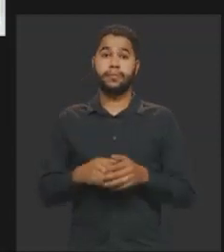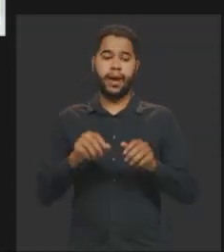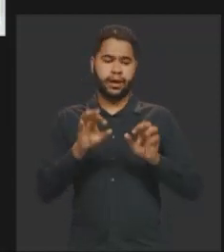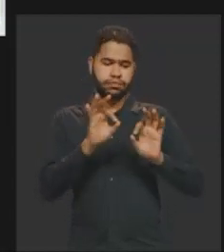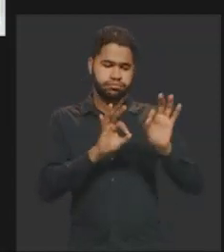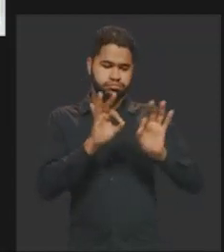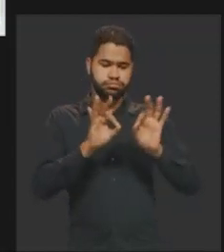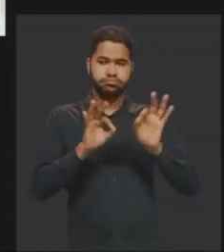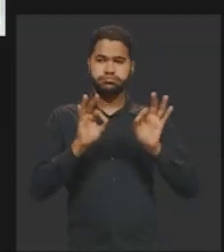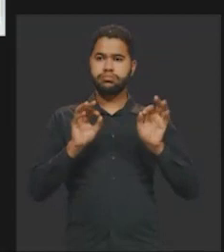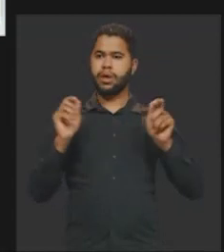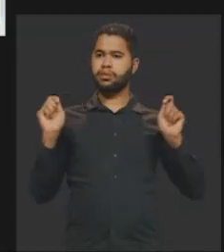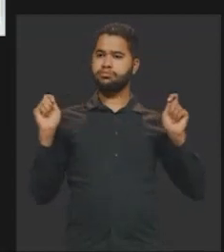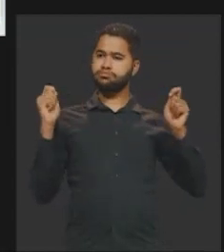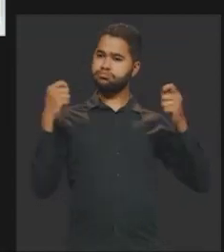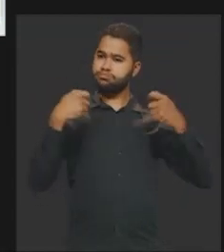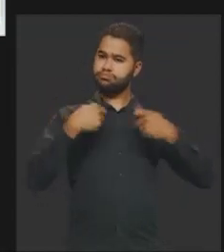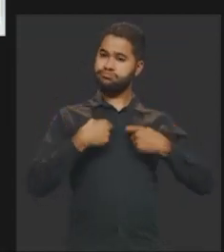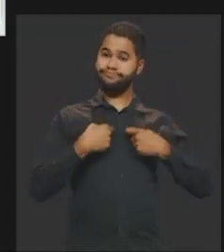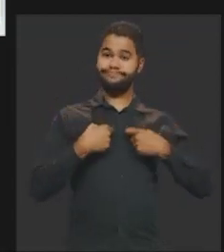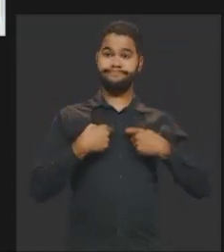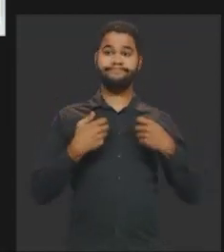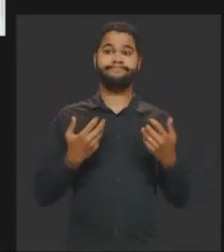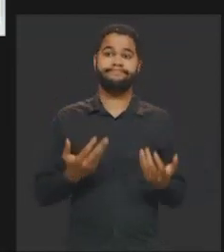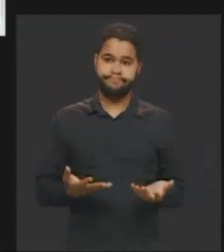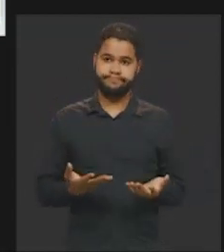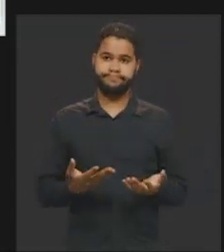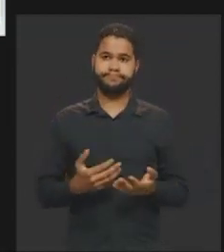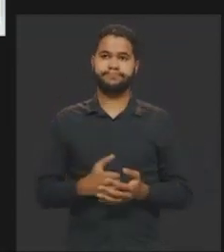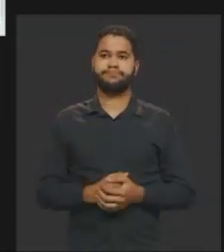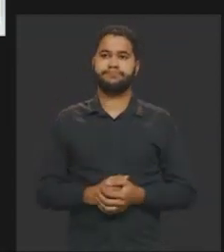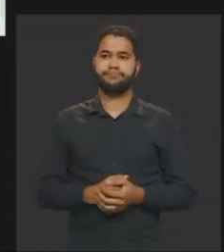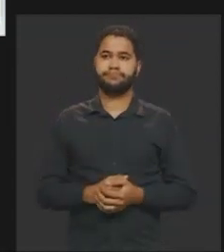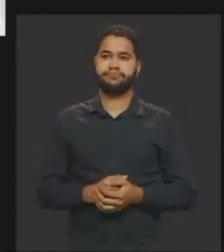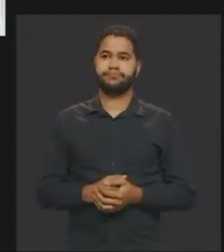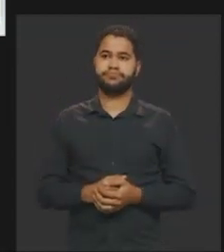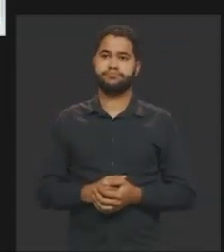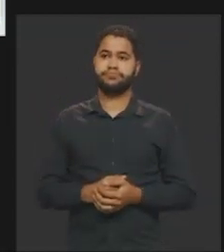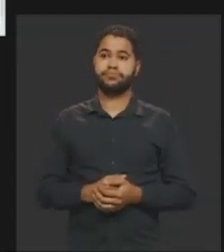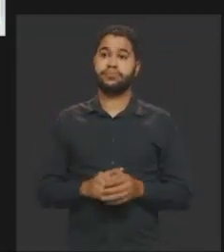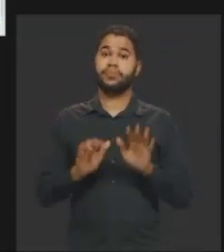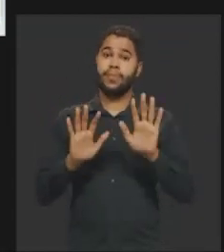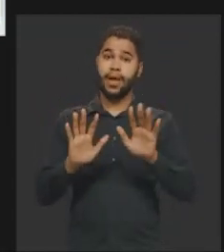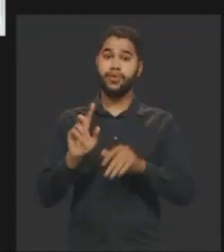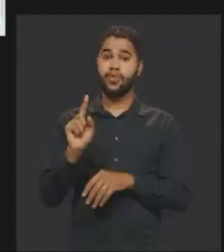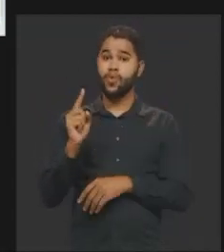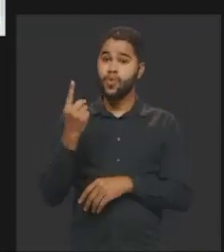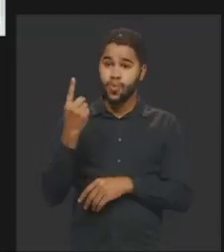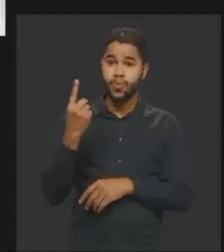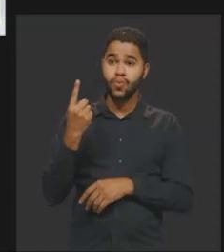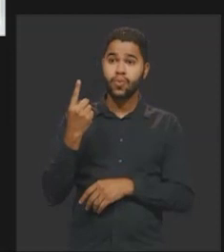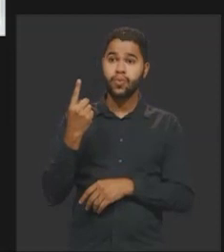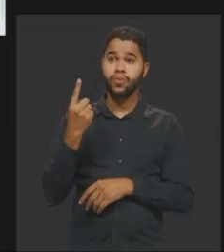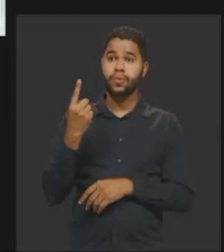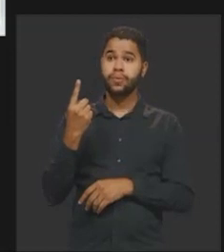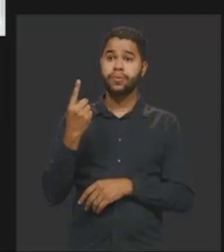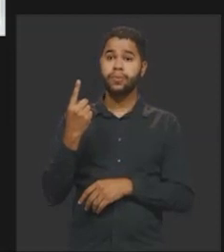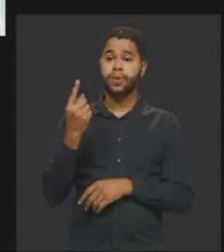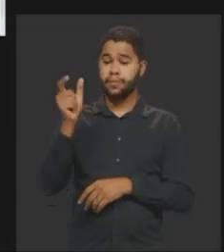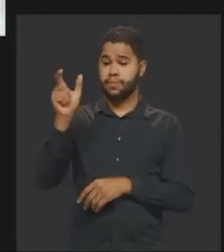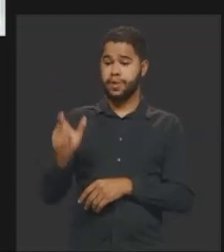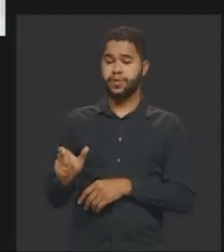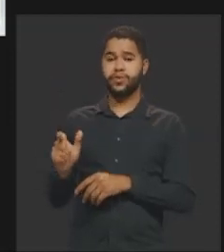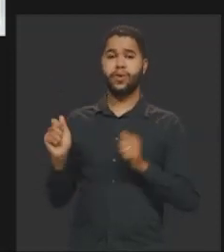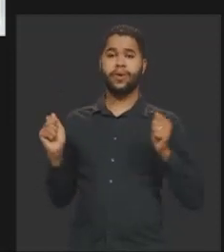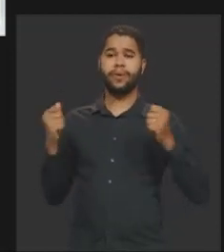um casaco de peles. But only one to wear it. Mas só um para vestir. Interessante a